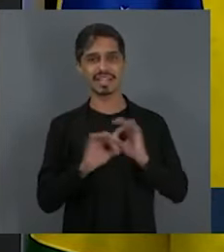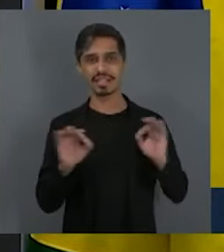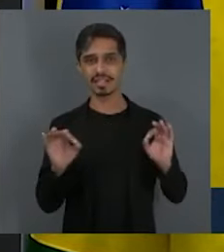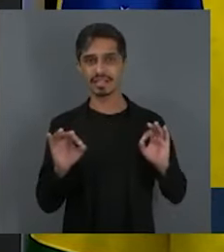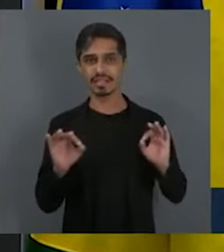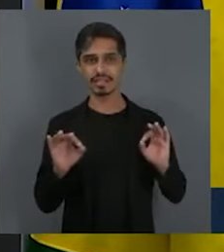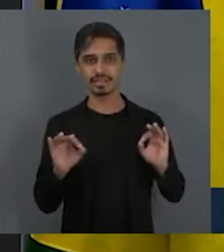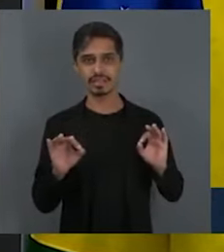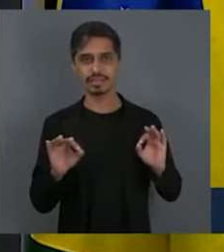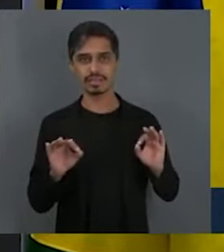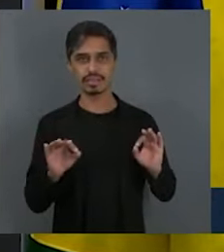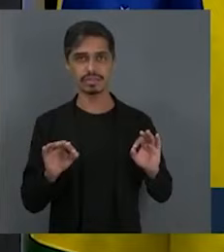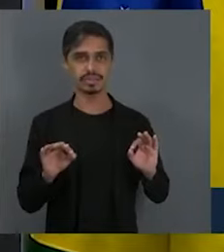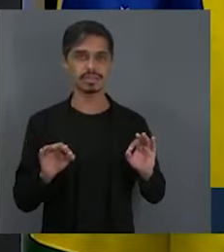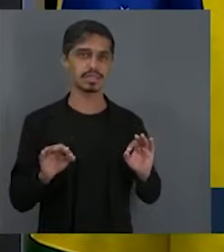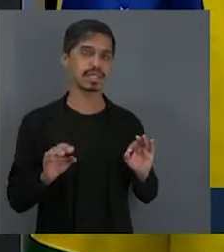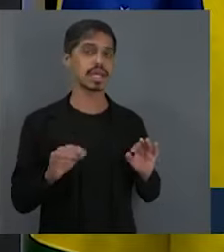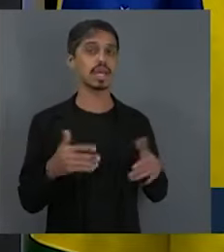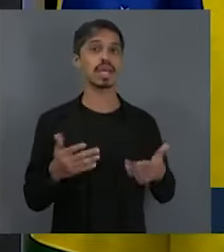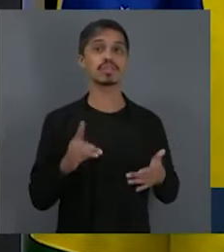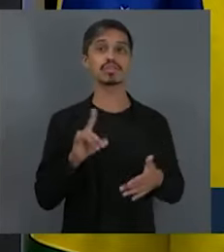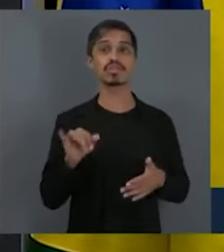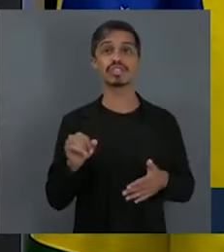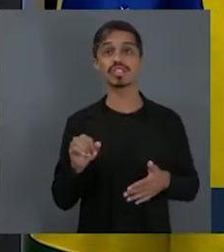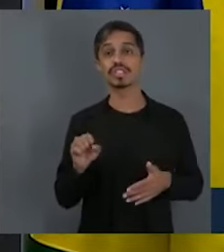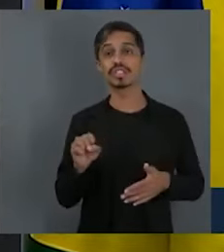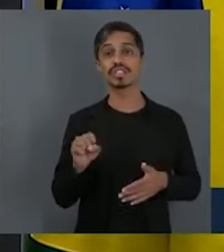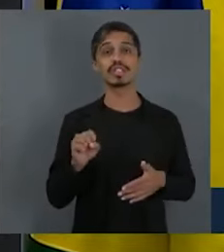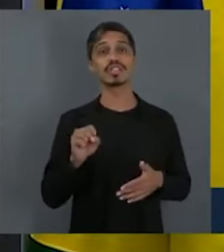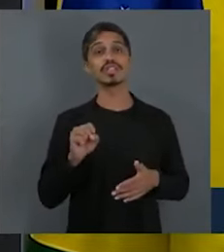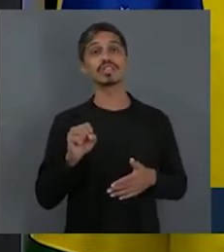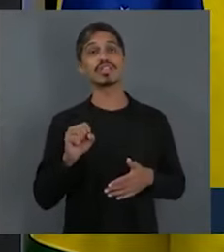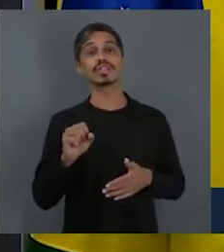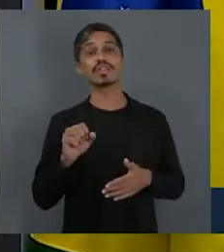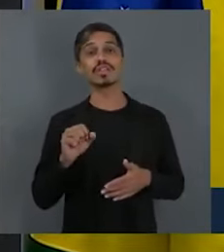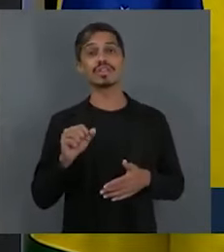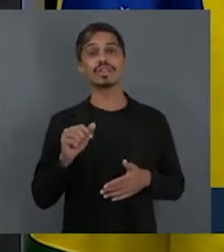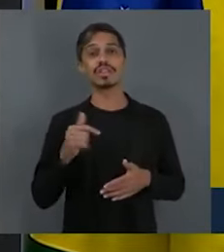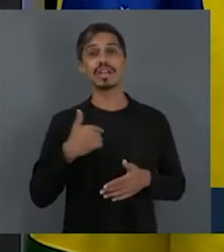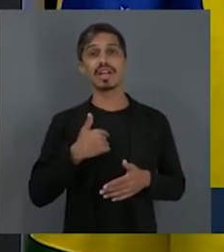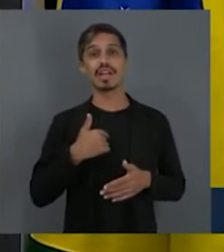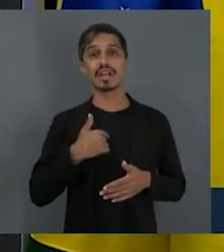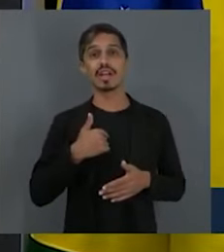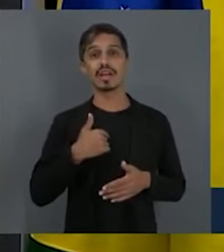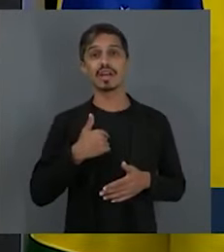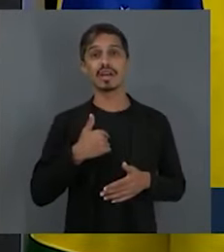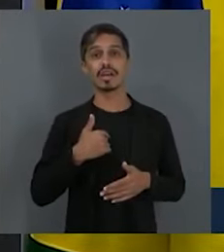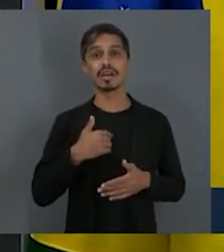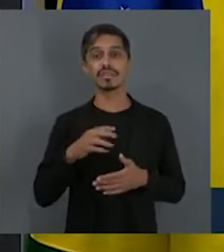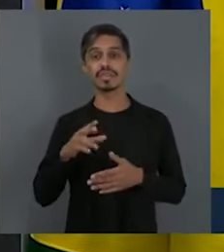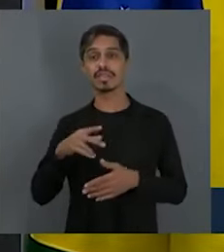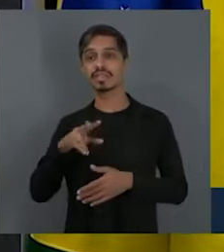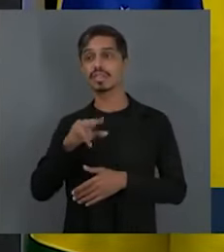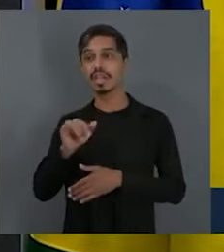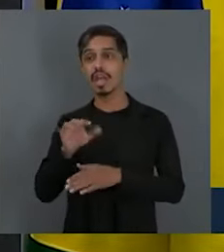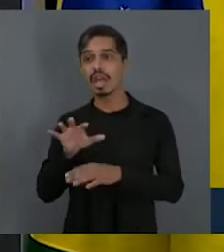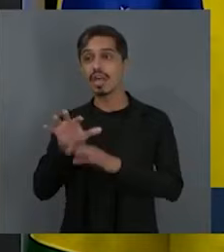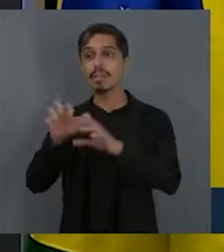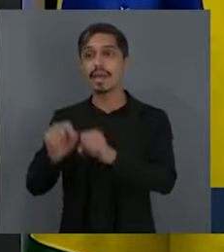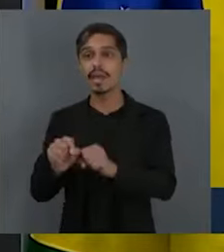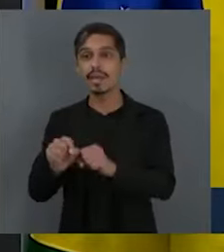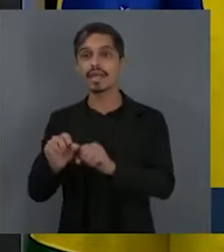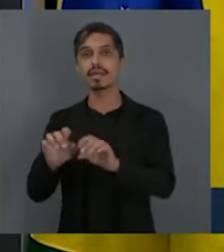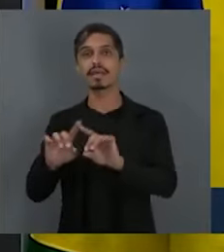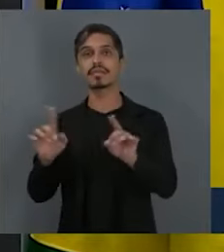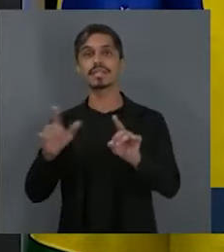e eu no dia por coincidência no dia que eu estava tomando ia tomar posse eu tive